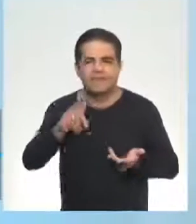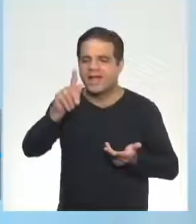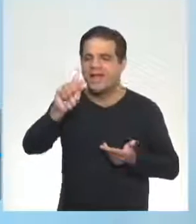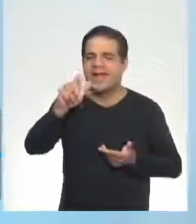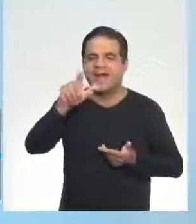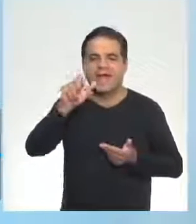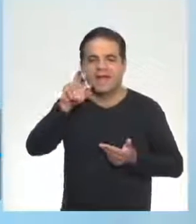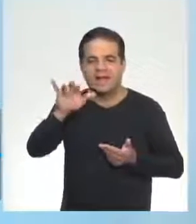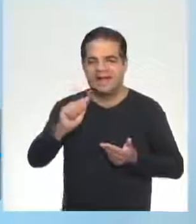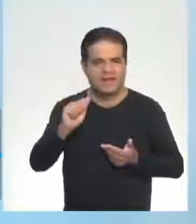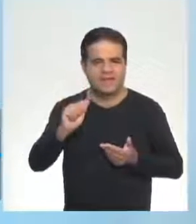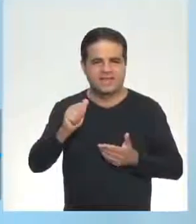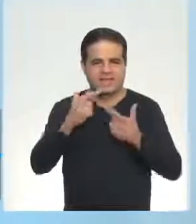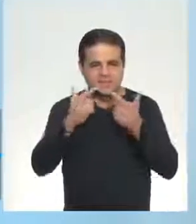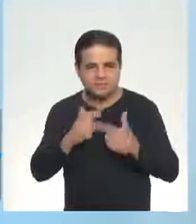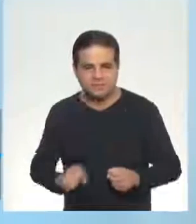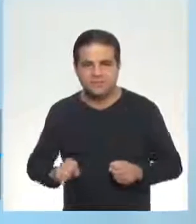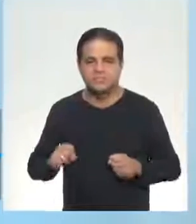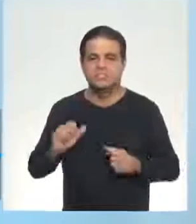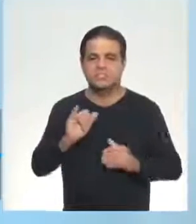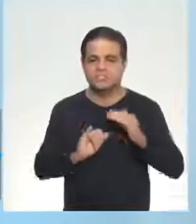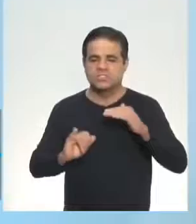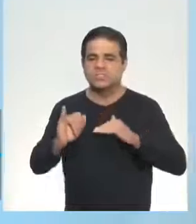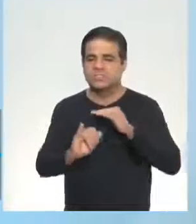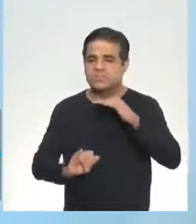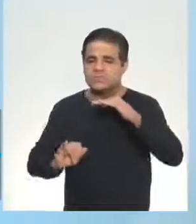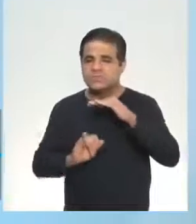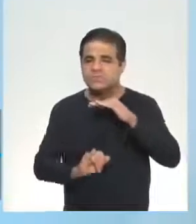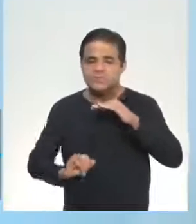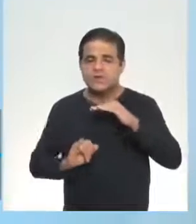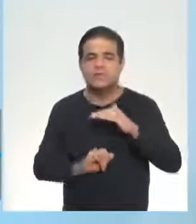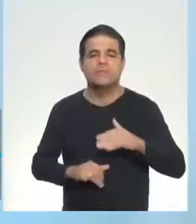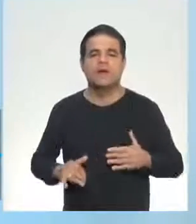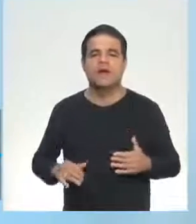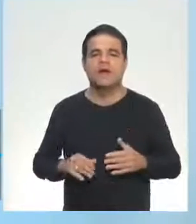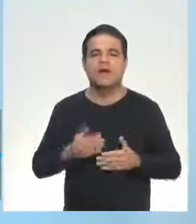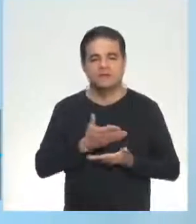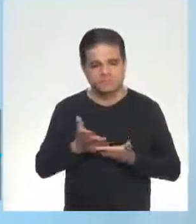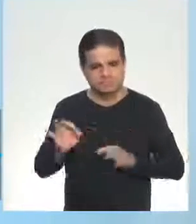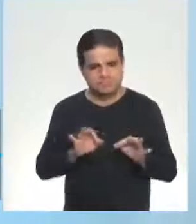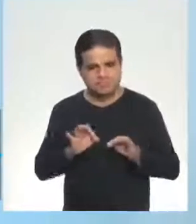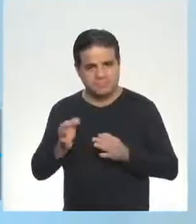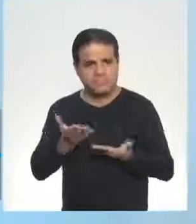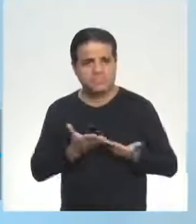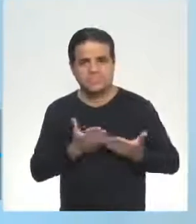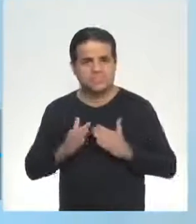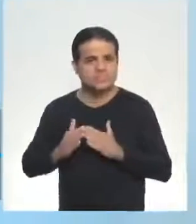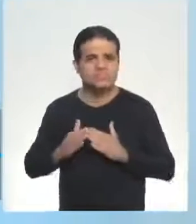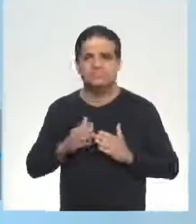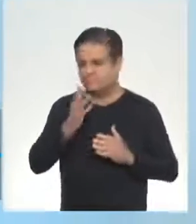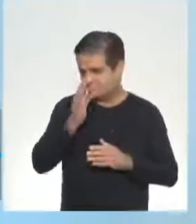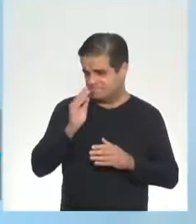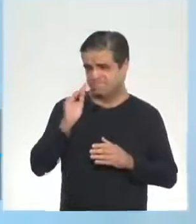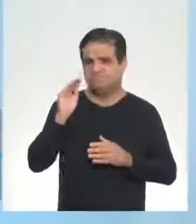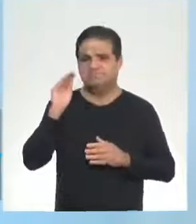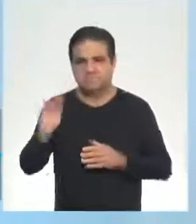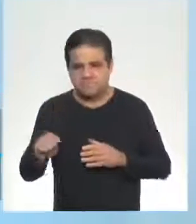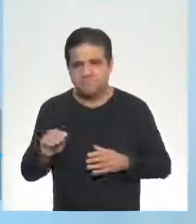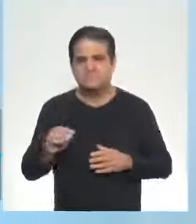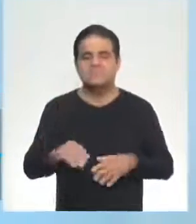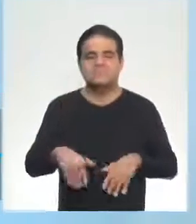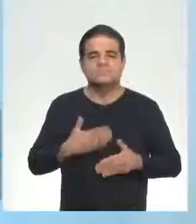Galera, linguagem informal, tá bom? Nos banheiros deste projeto de escola, né? Então, menosprezando, dizendo